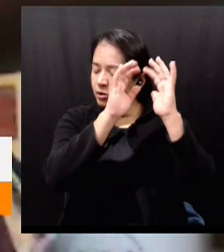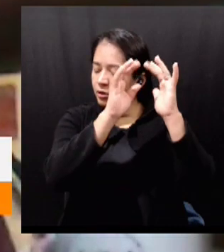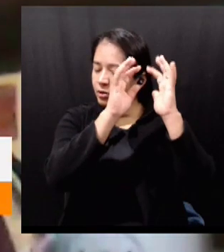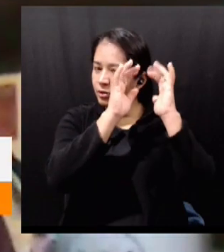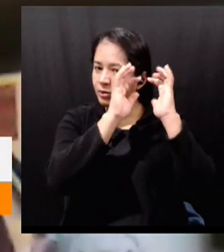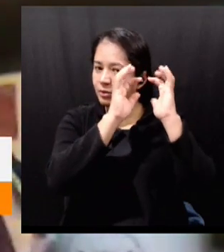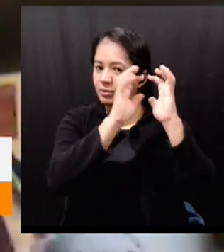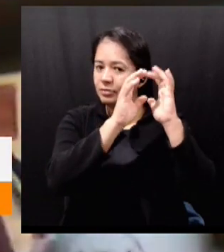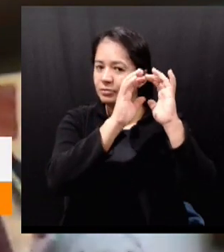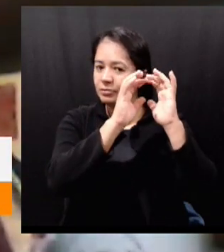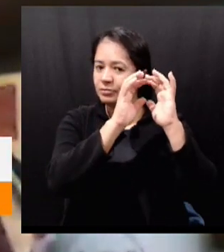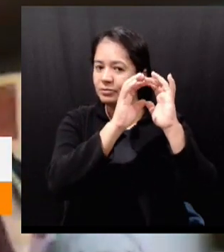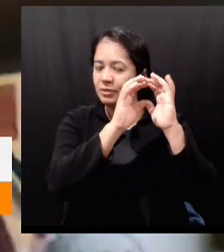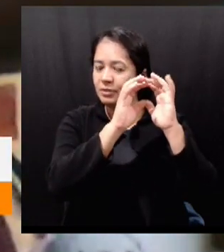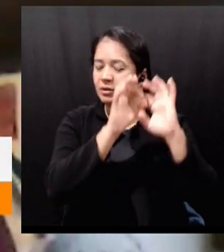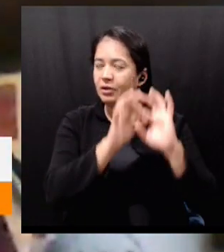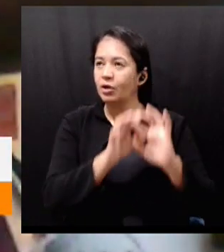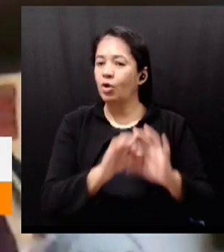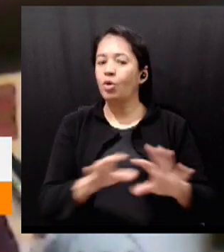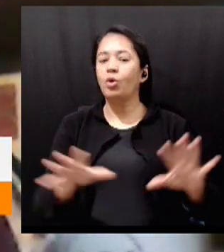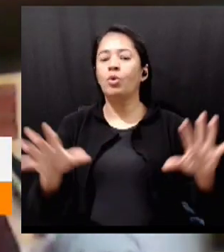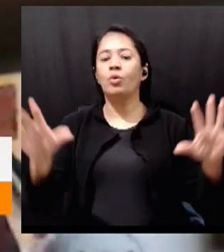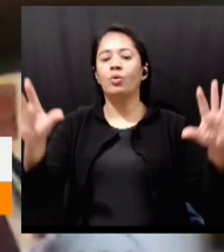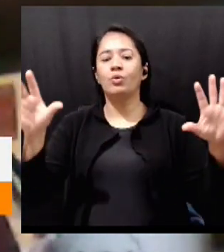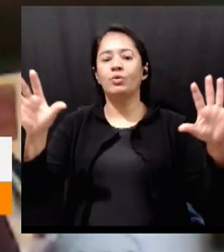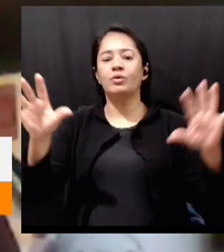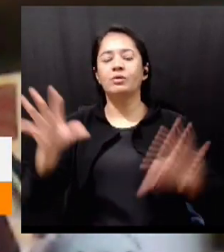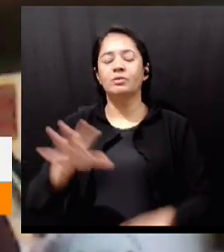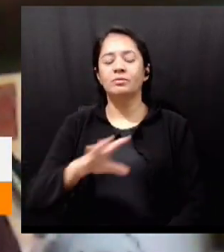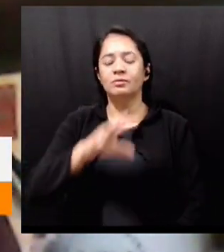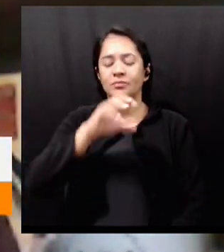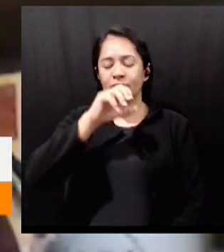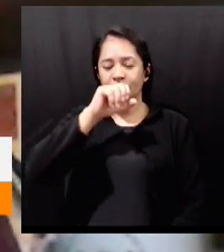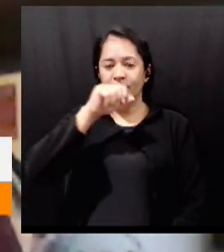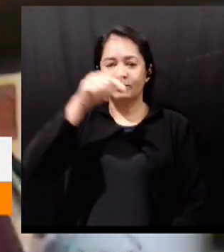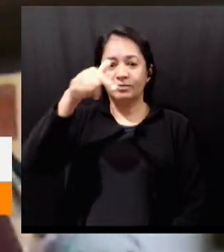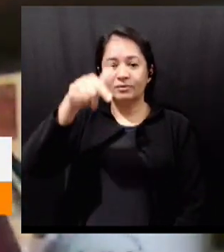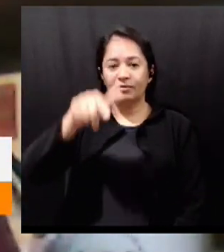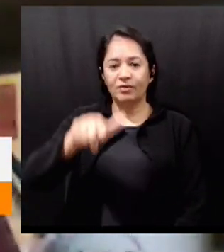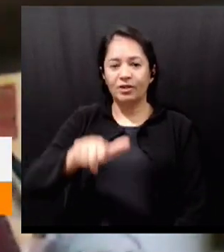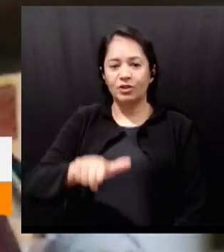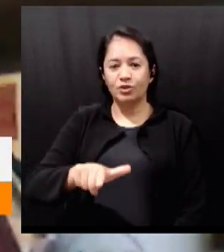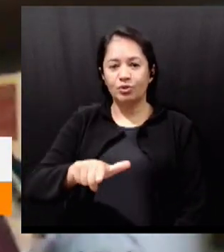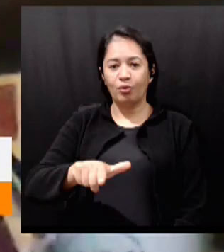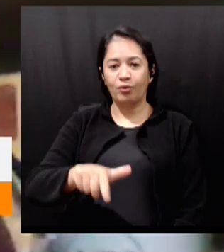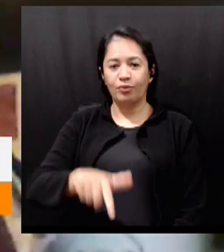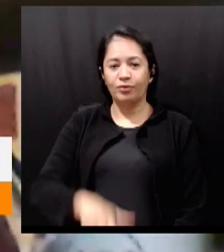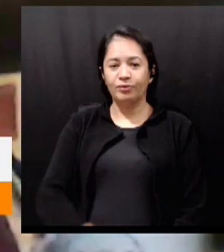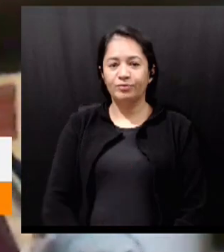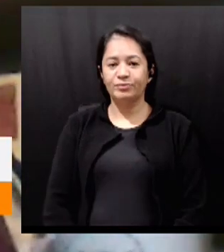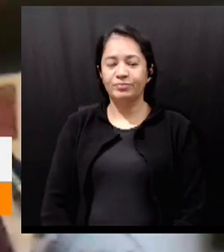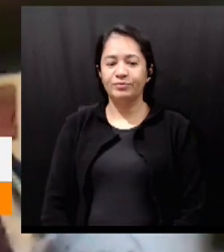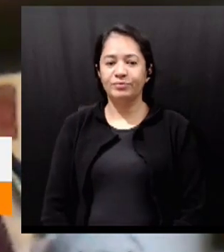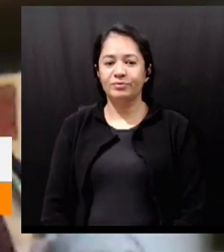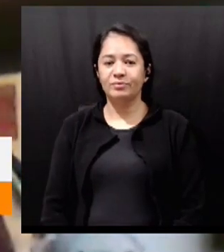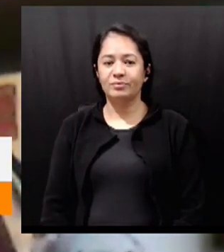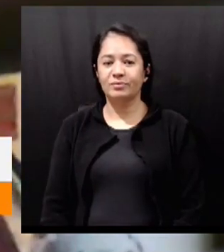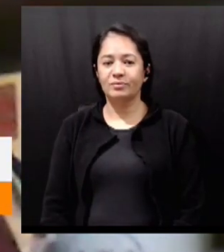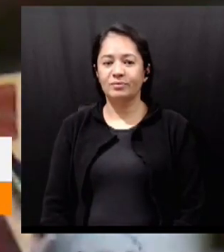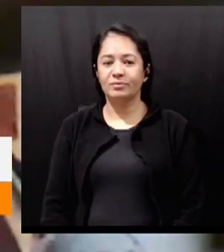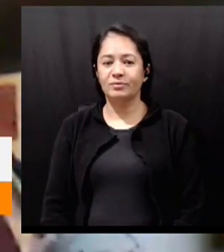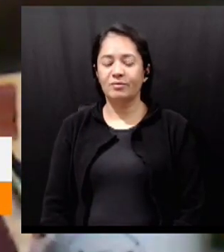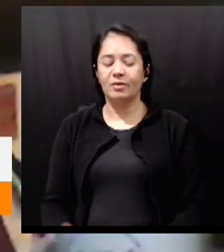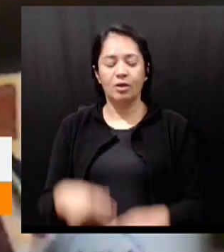solta. Respira novamente. deixa ele circular por todos